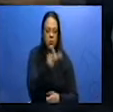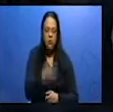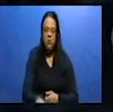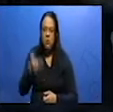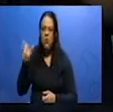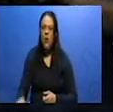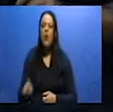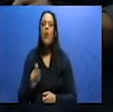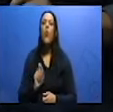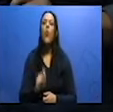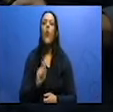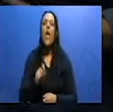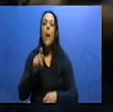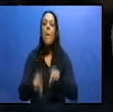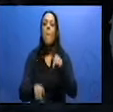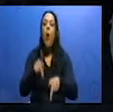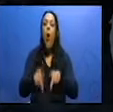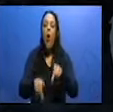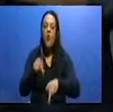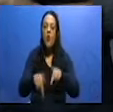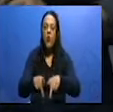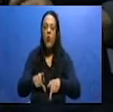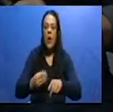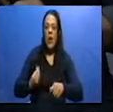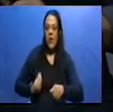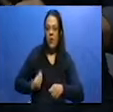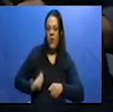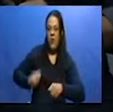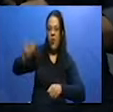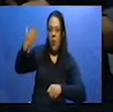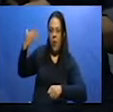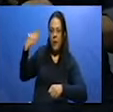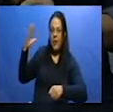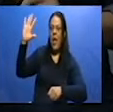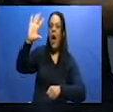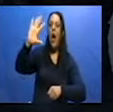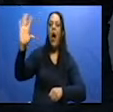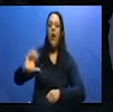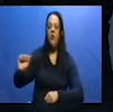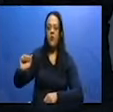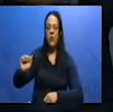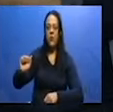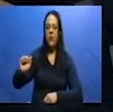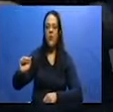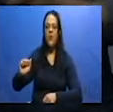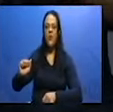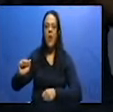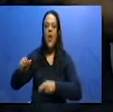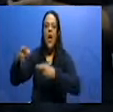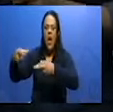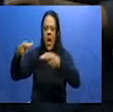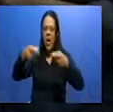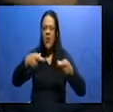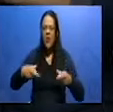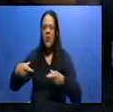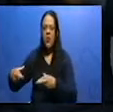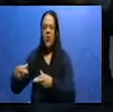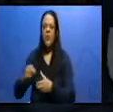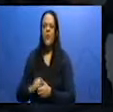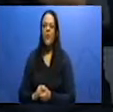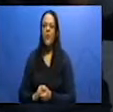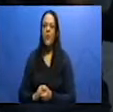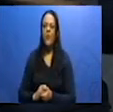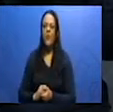nomes de povos, tá? Que viviam no continente africano, em algumas regiões ali da África, que nós vamos